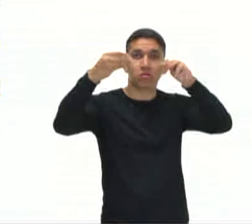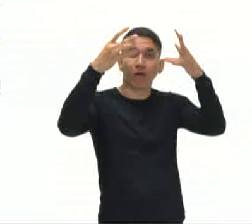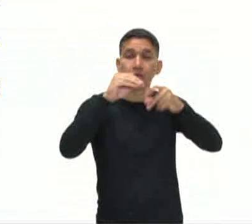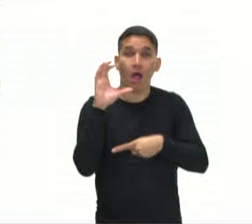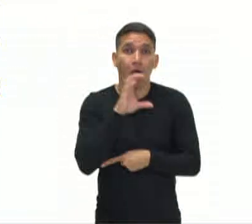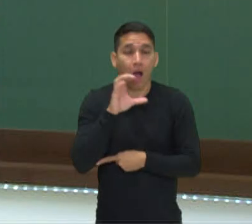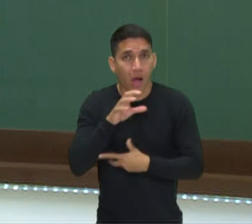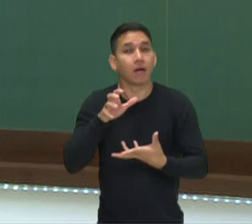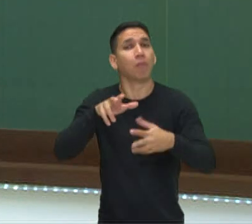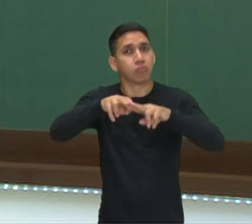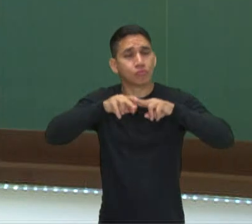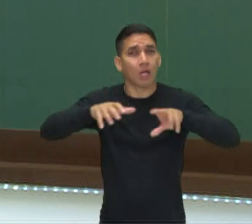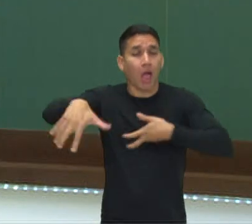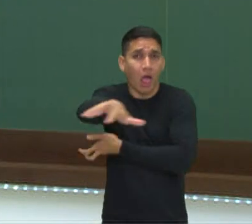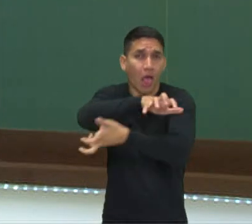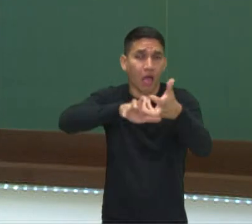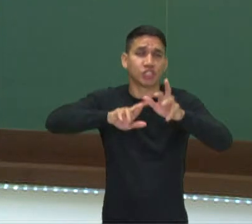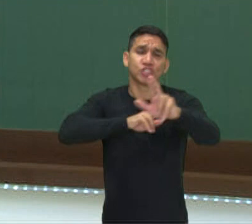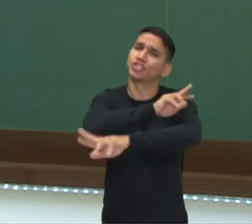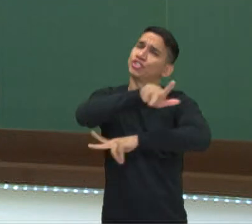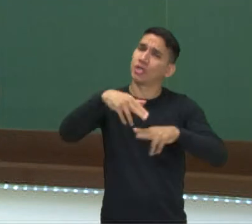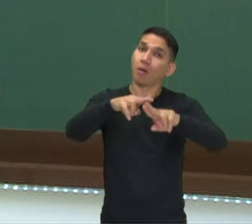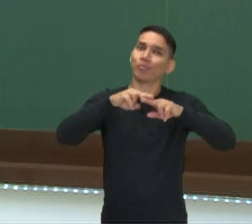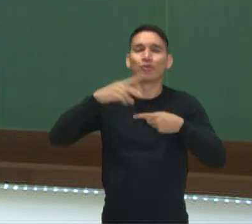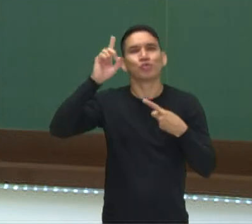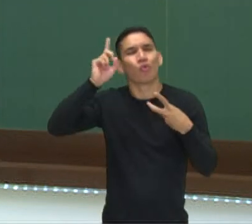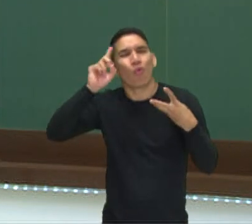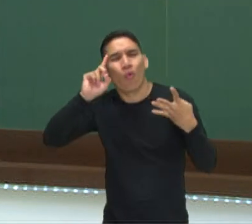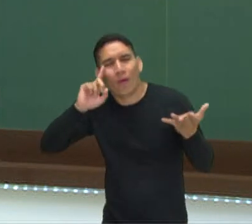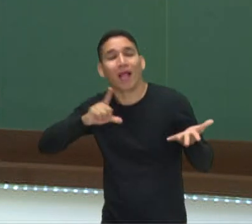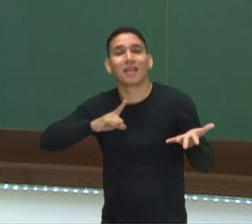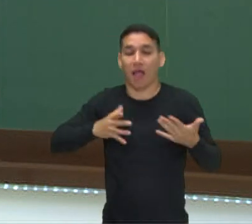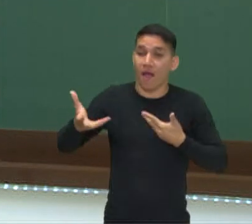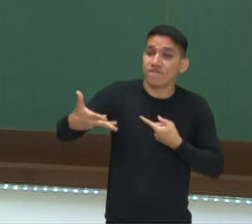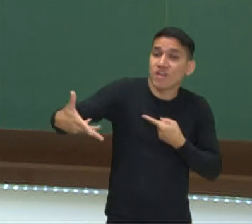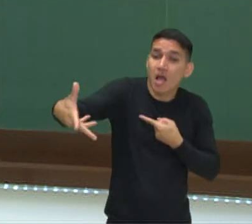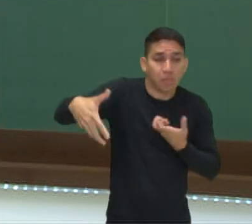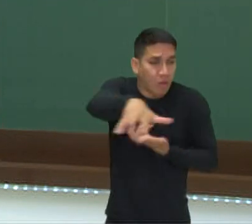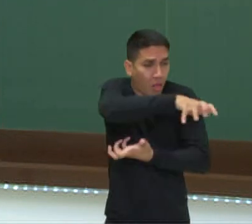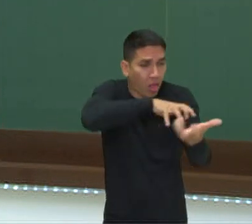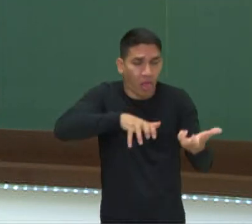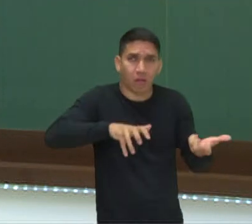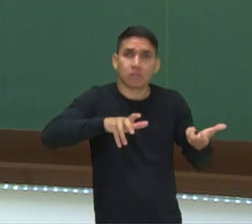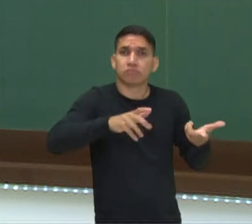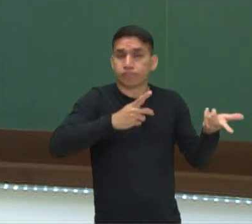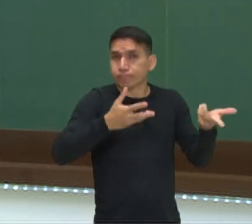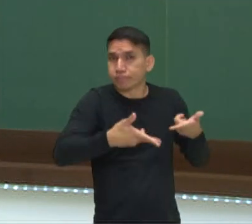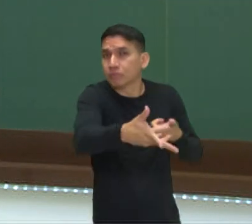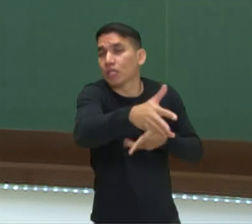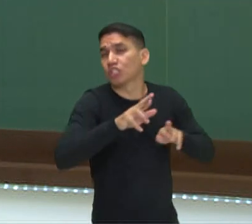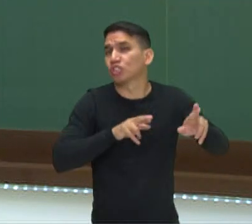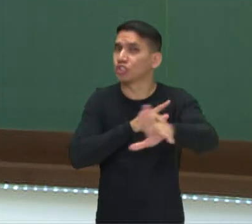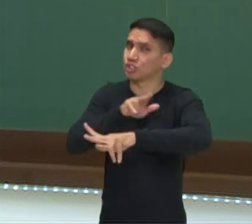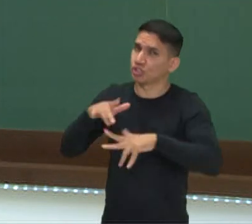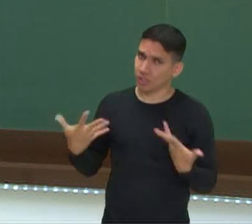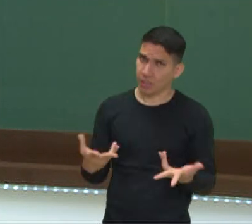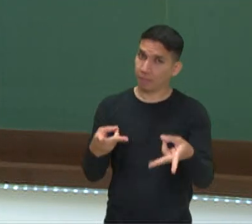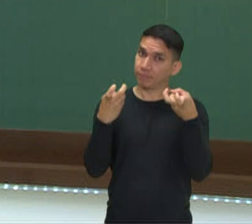rapidamente. Então, no nosso dia, temos reações que ocorrem em velocidades bem diferentes, como a gente observou nessa